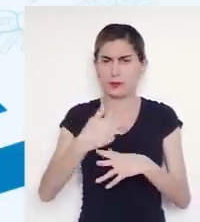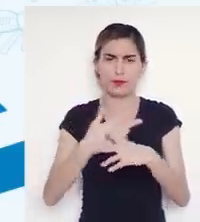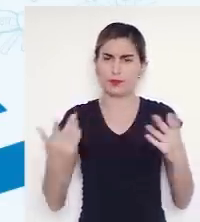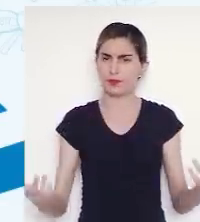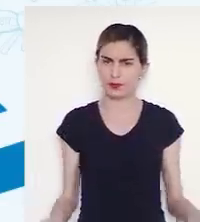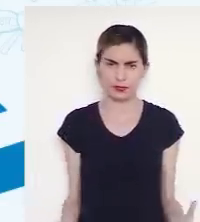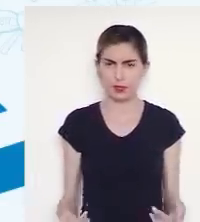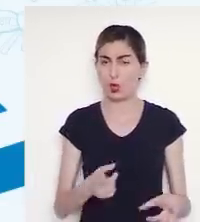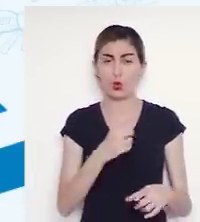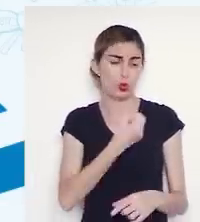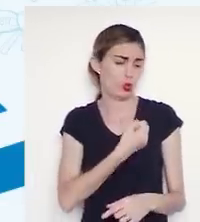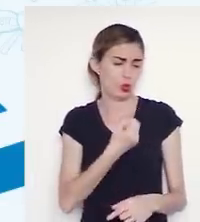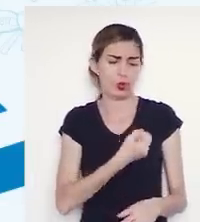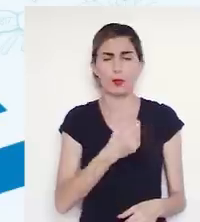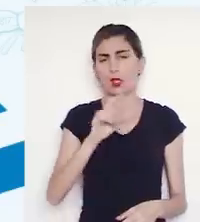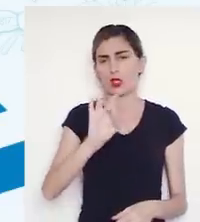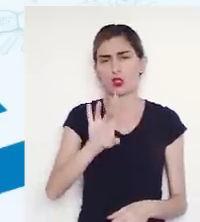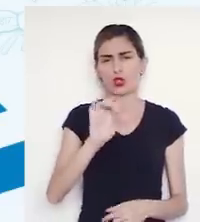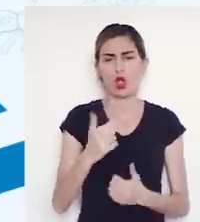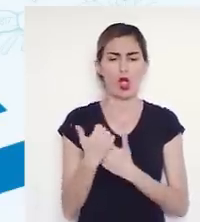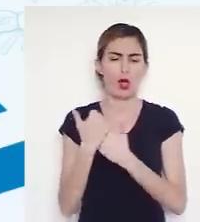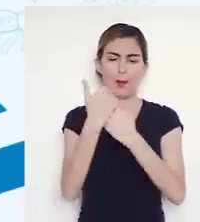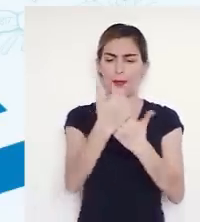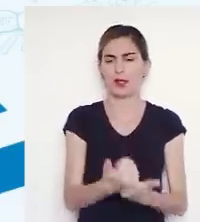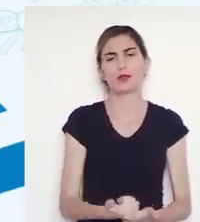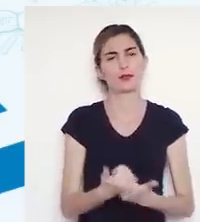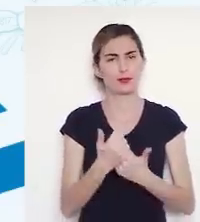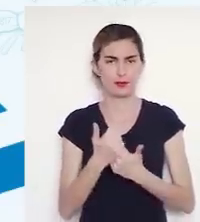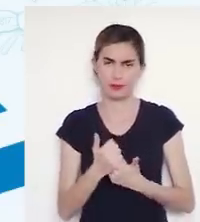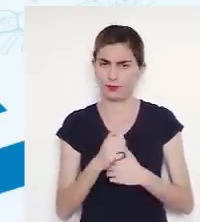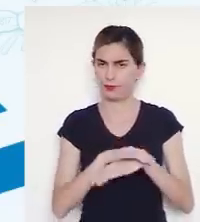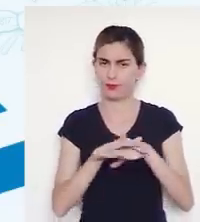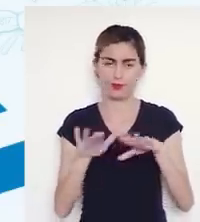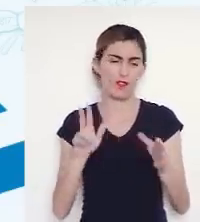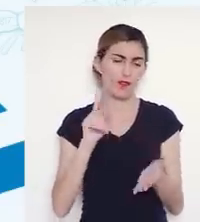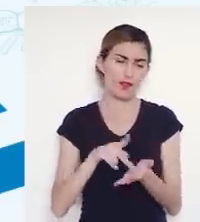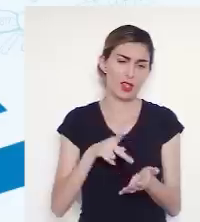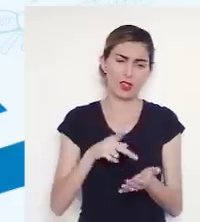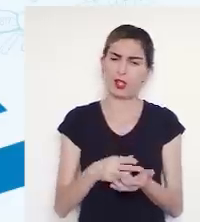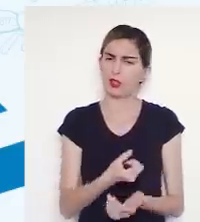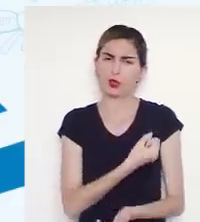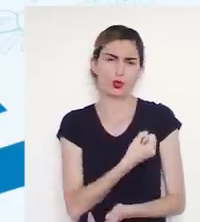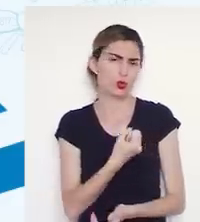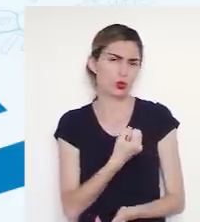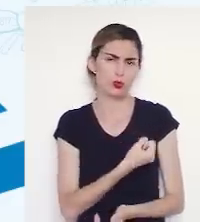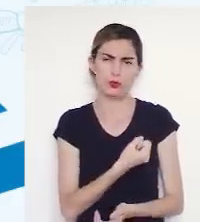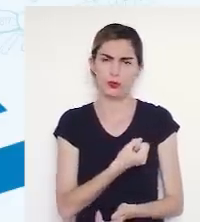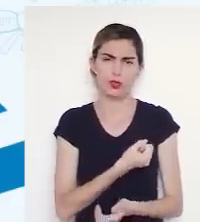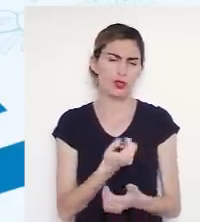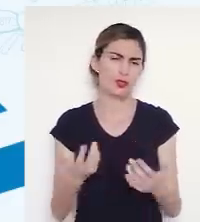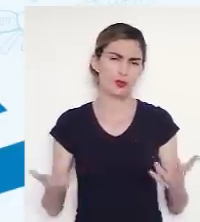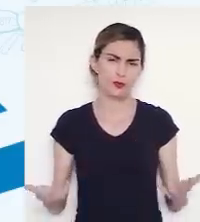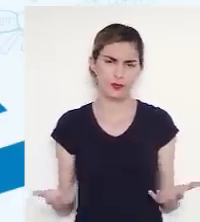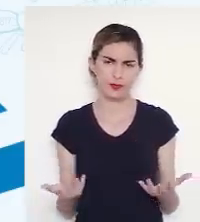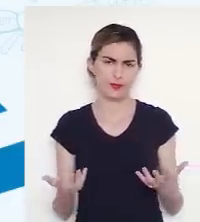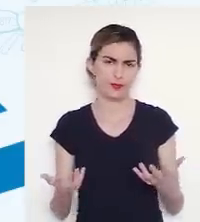for. Os números são apenas representações. Na verdade, os números são